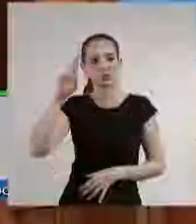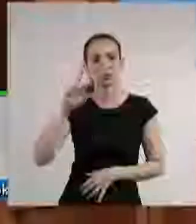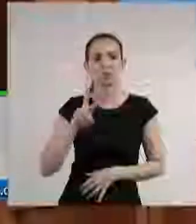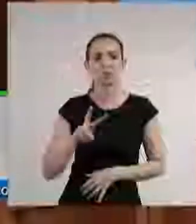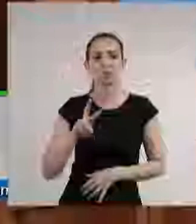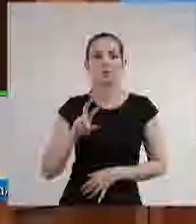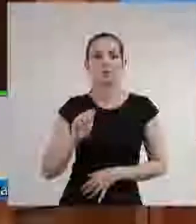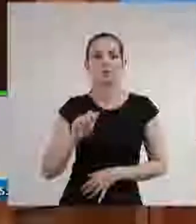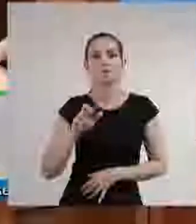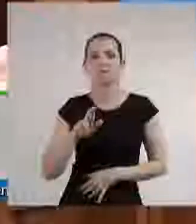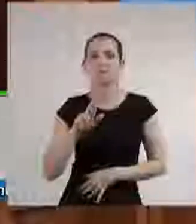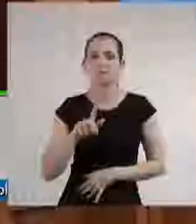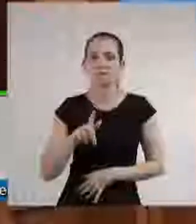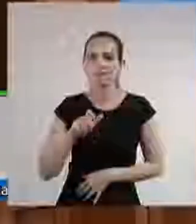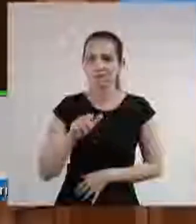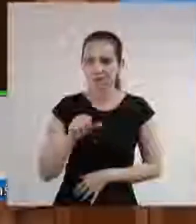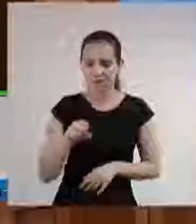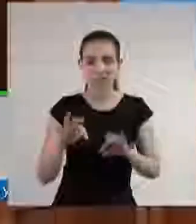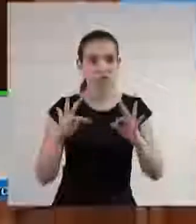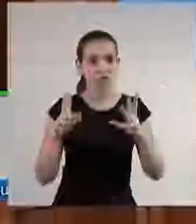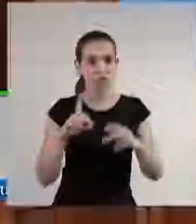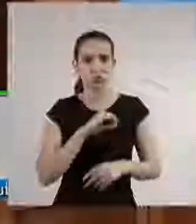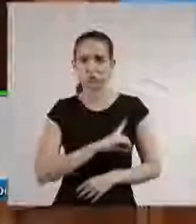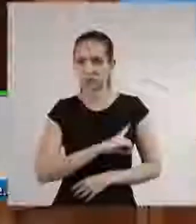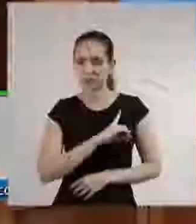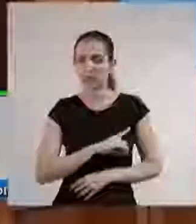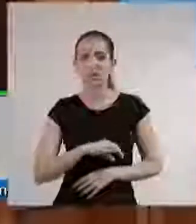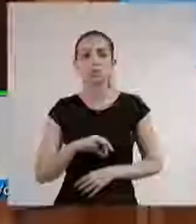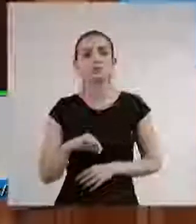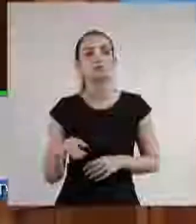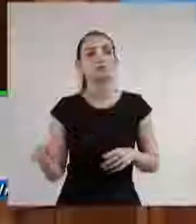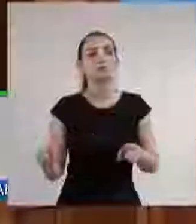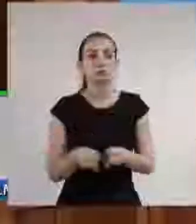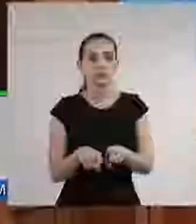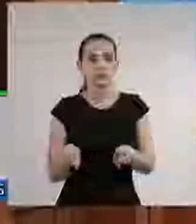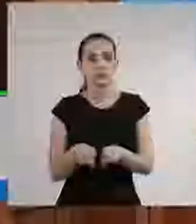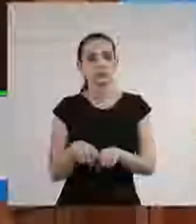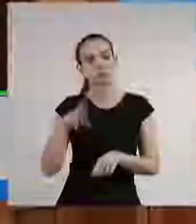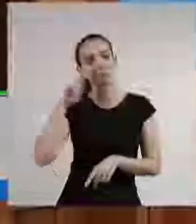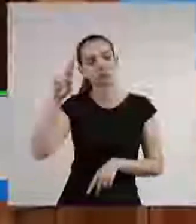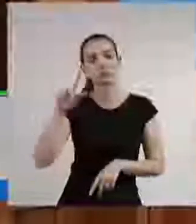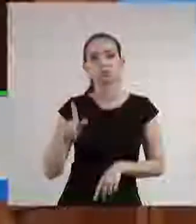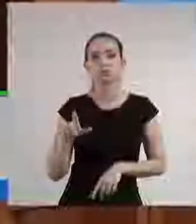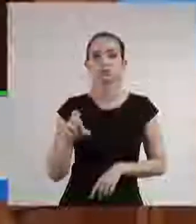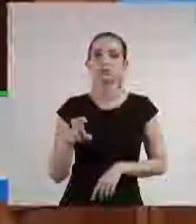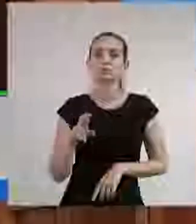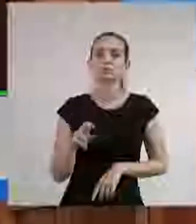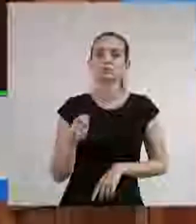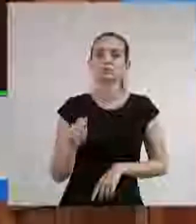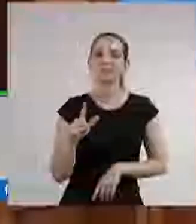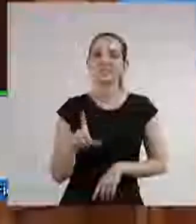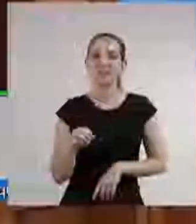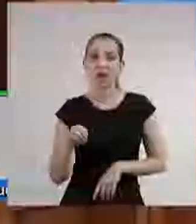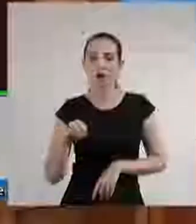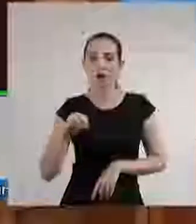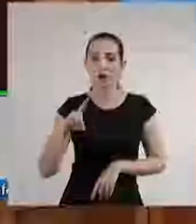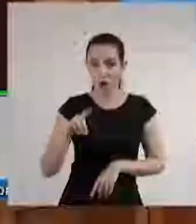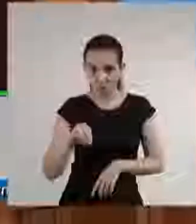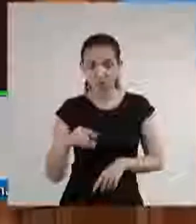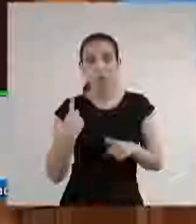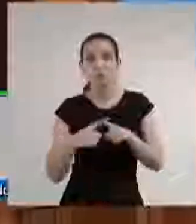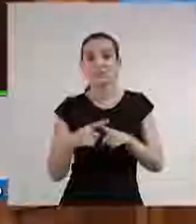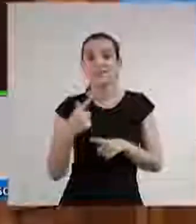e todos os delegados, em especial o doutor Geraldo, que em menos de 24 horas, deputado Pedro